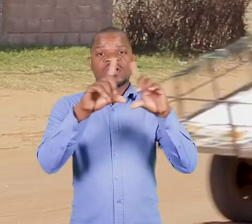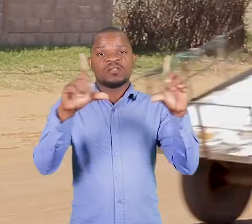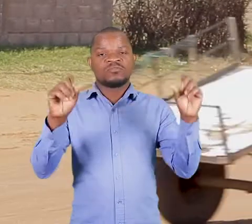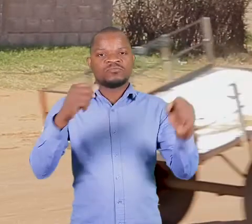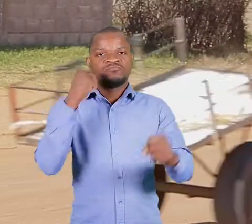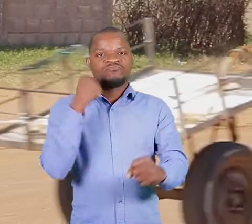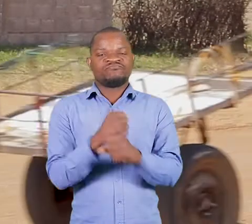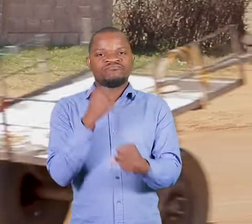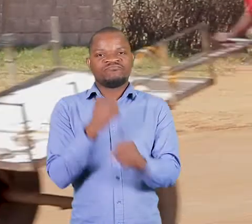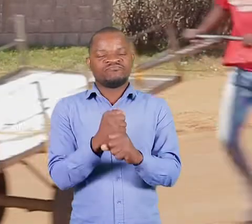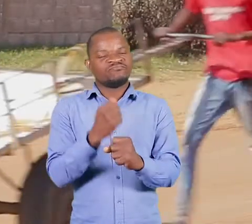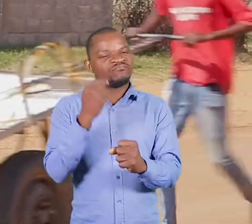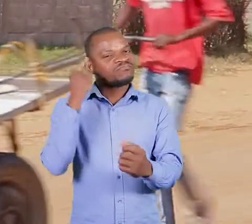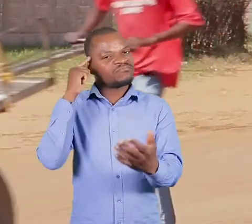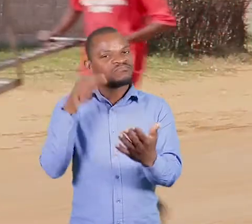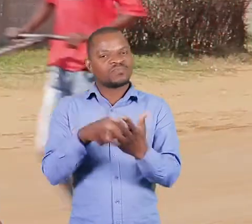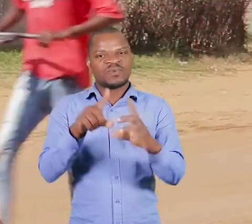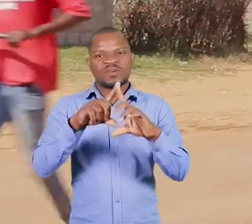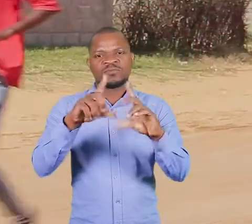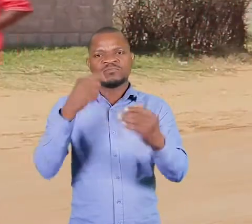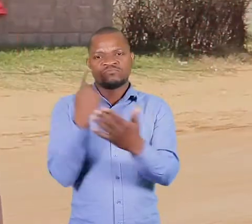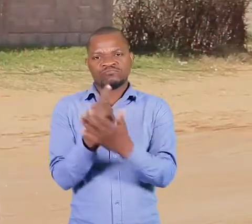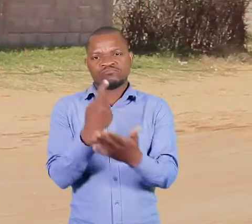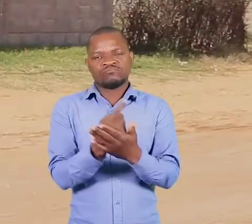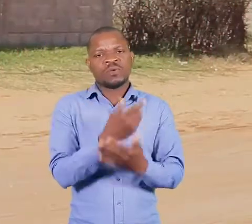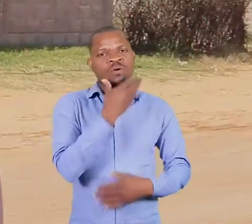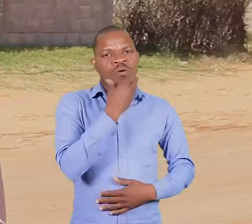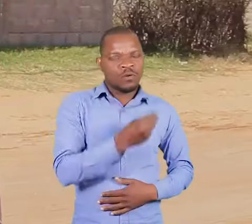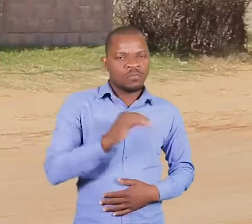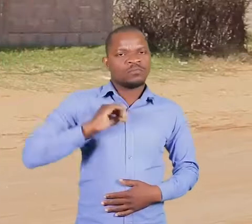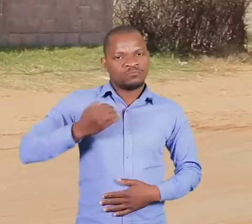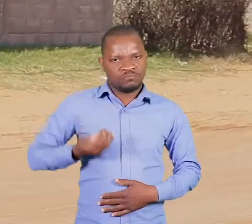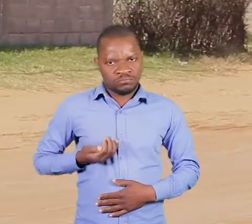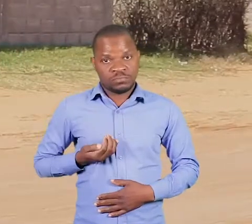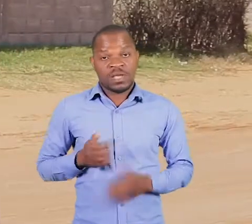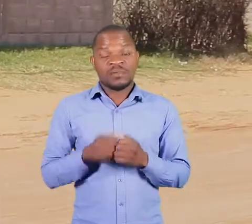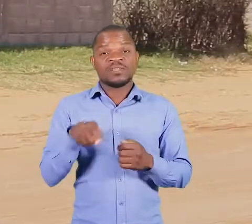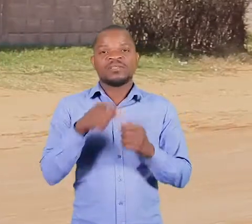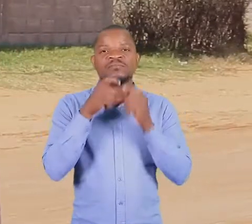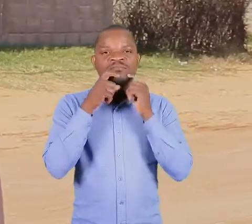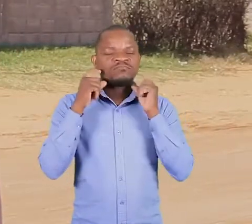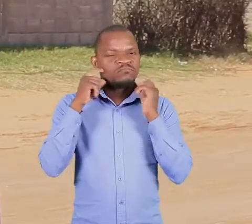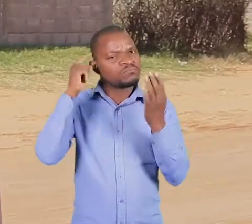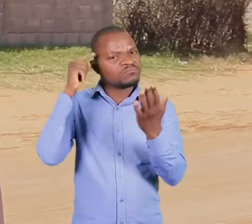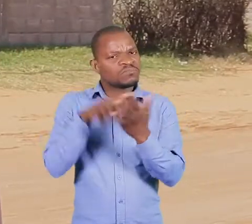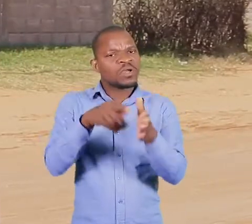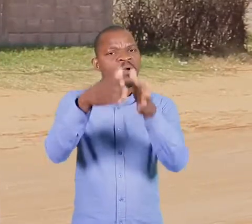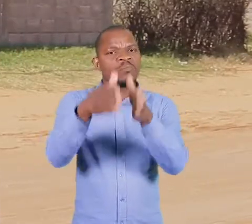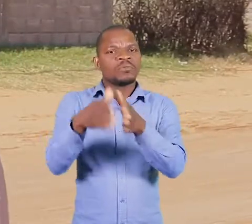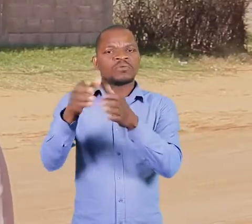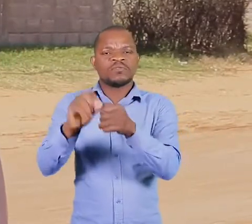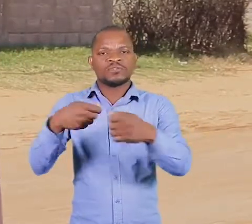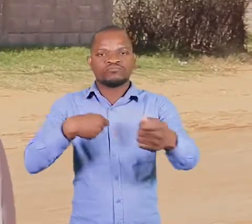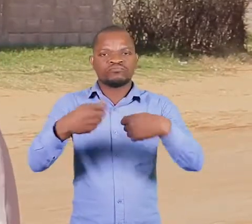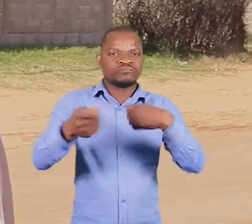Trabalhar é algo quase que vital para mulheres e homens. E no nosso país, vender no mercado é uma das oportunidades de trabalhar. Mas nem